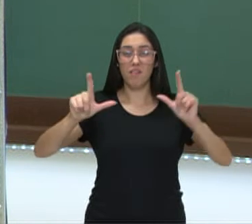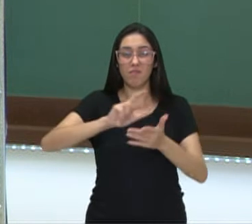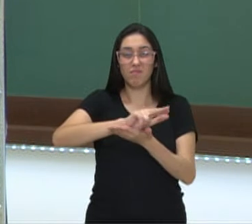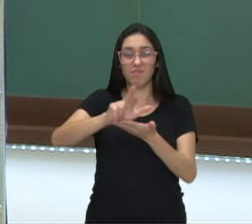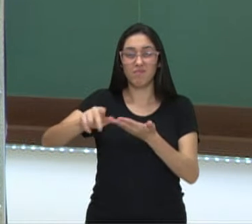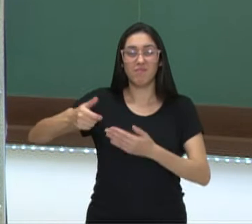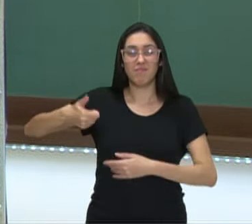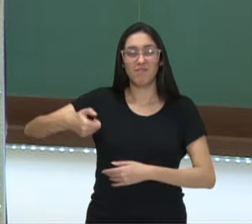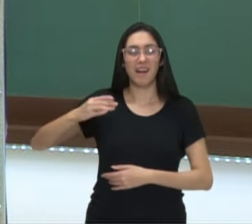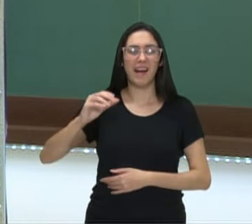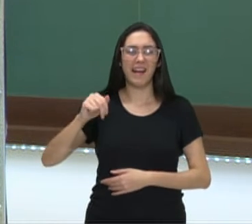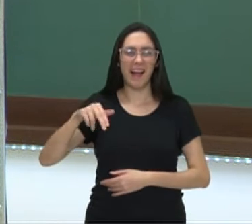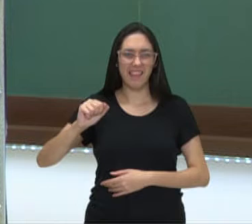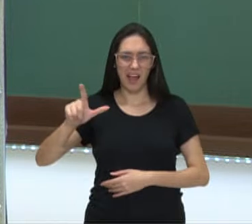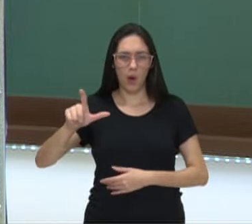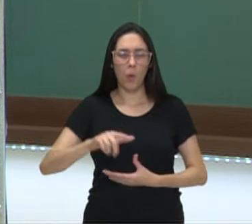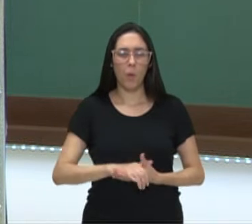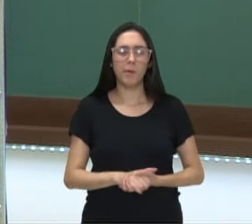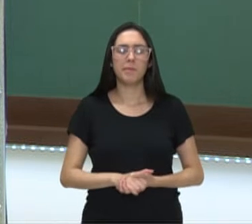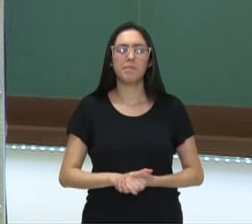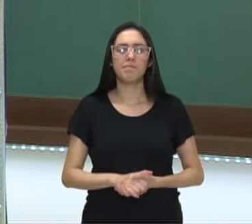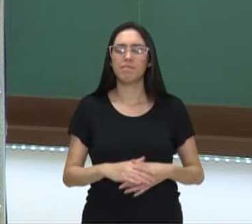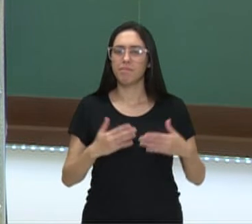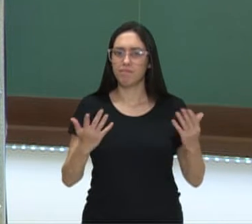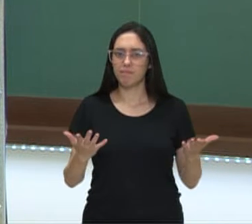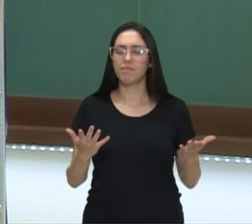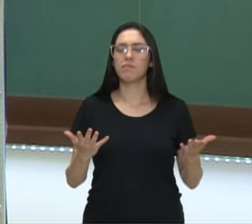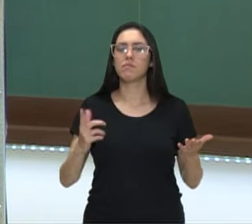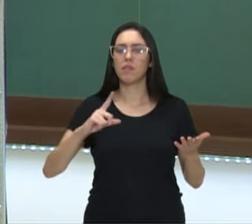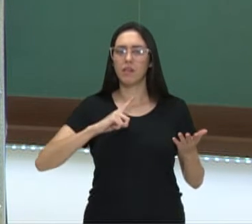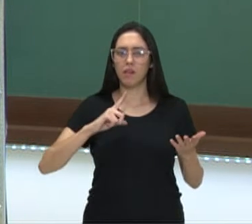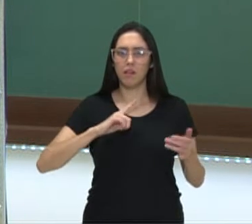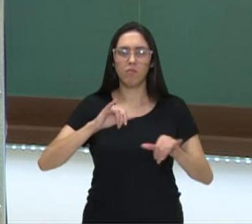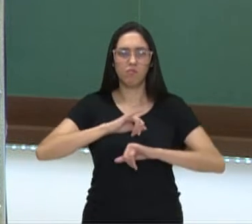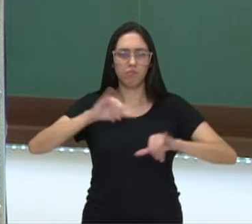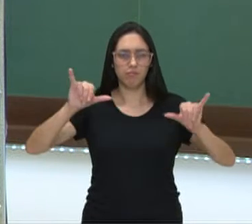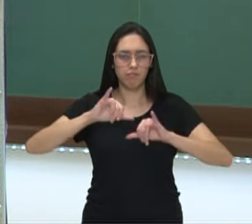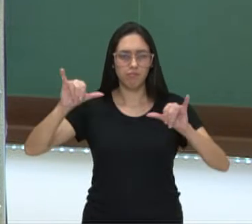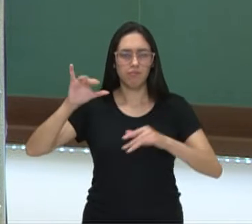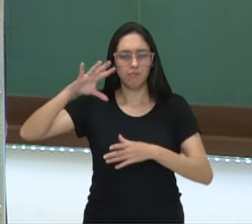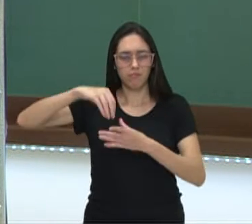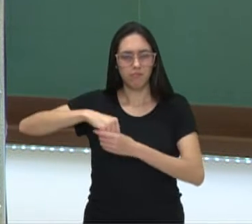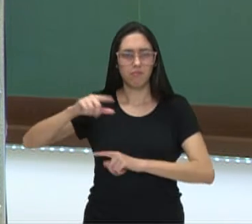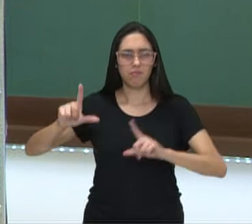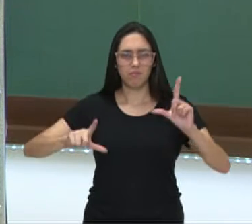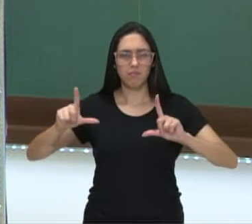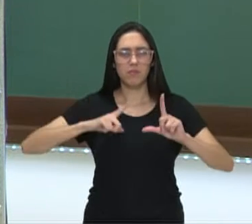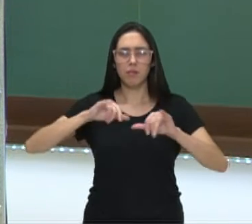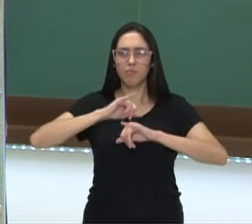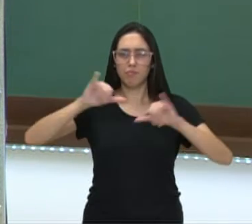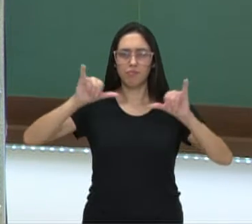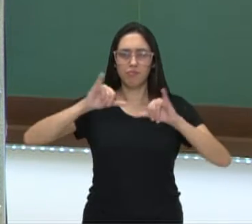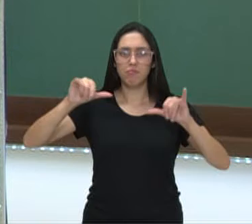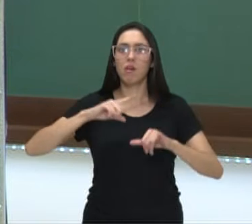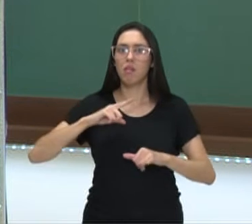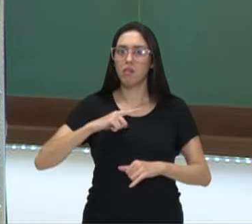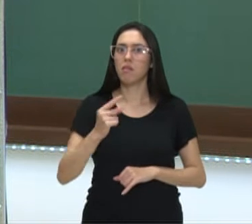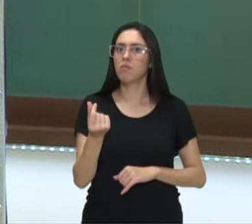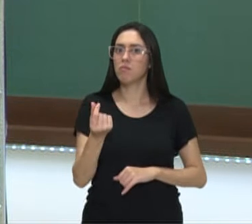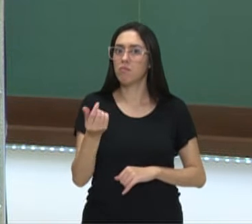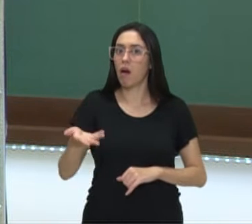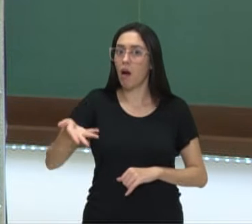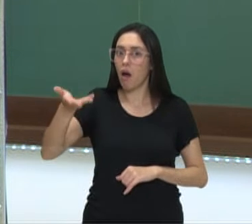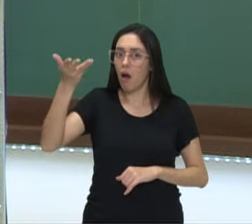pensar que a publicidade veiculada no meio televisivo, ela tem um custo extremamente alto? E